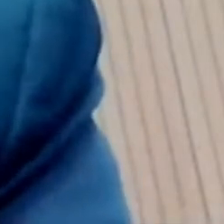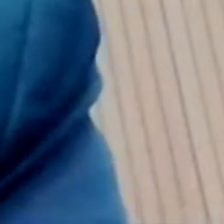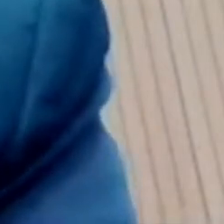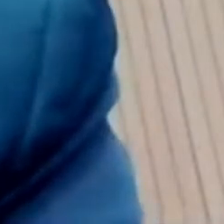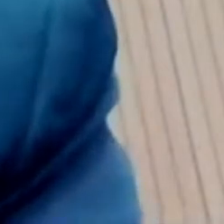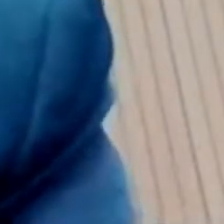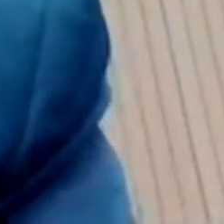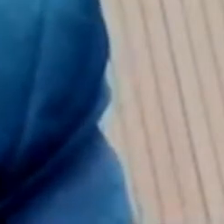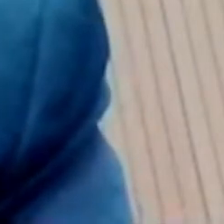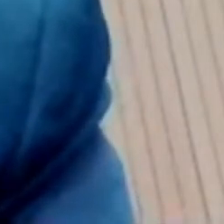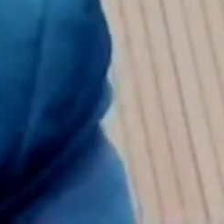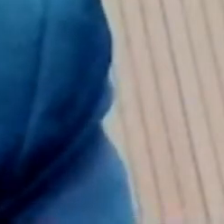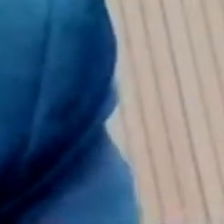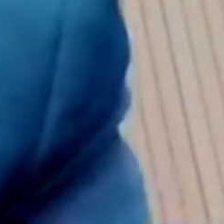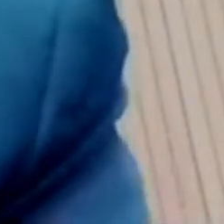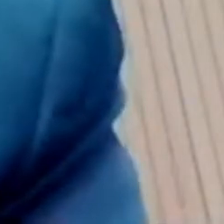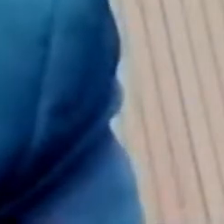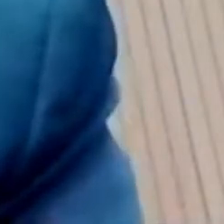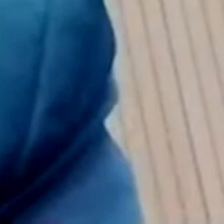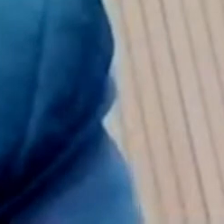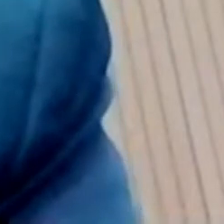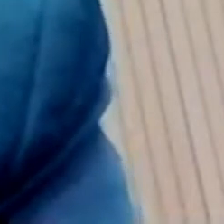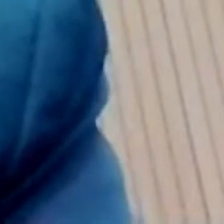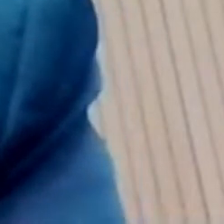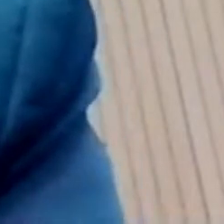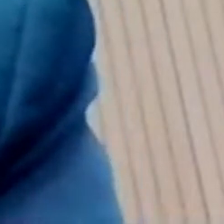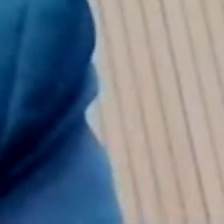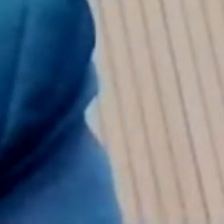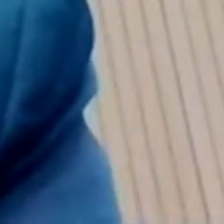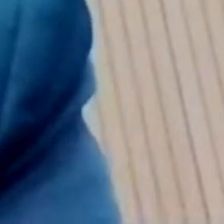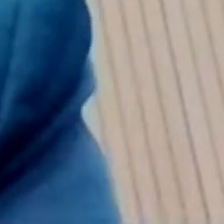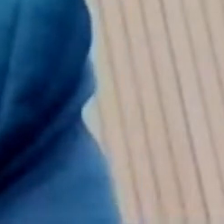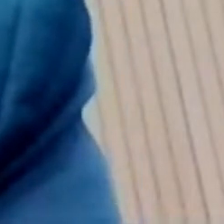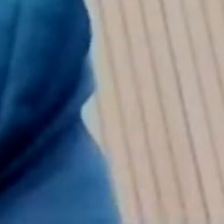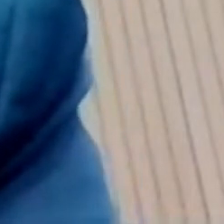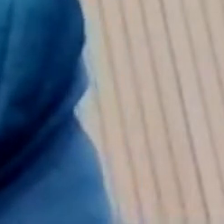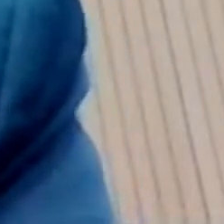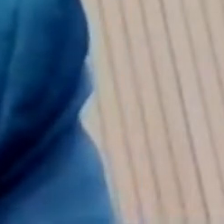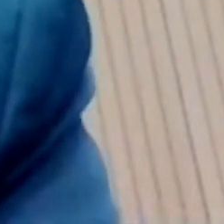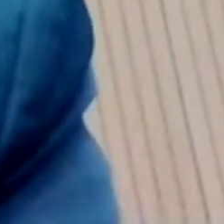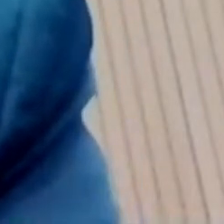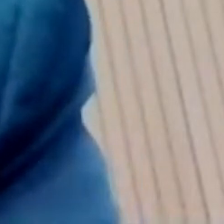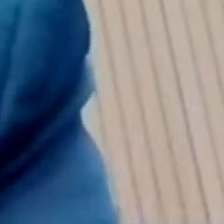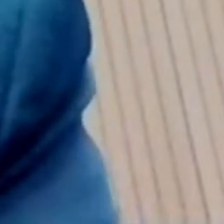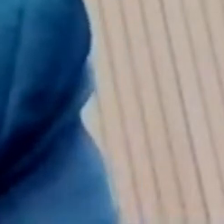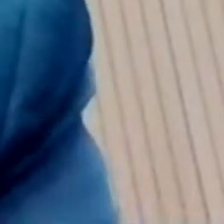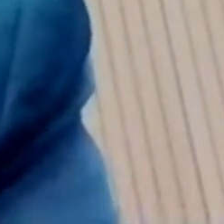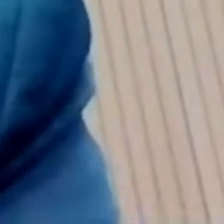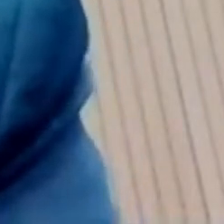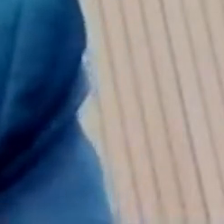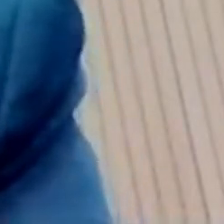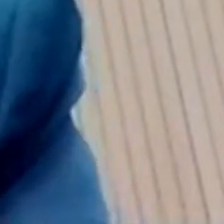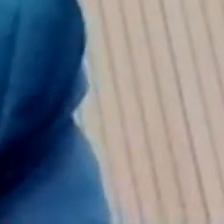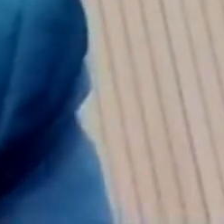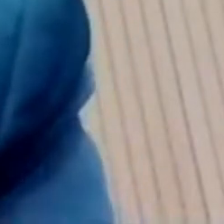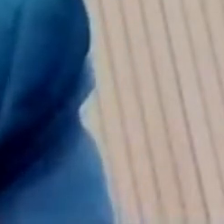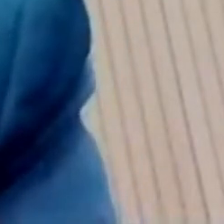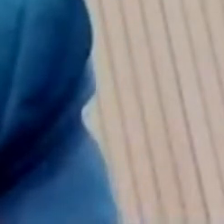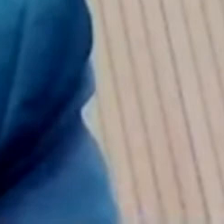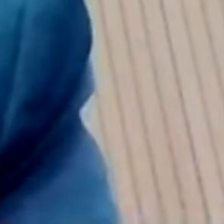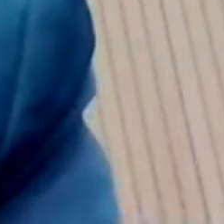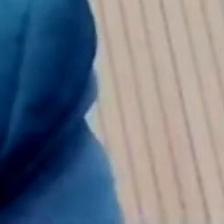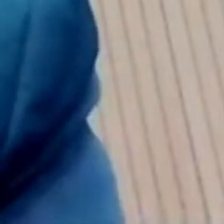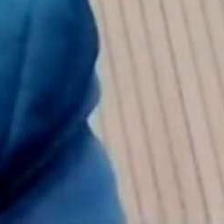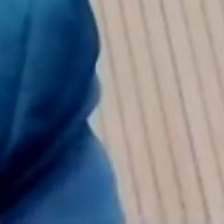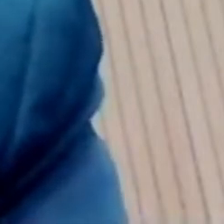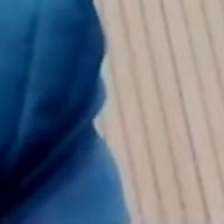traz uma internet gratuita para a população. Cadastro, tempo de uso, vencendo esse tempo pode ser renovado, mas não